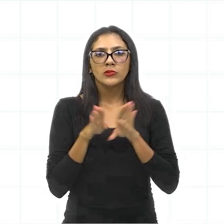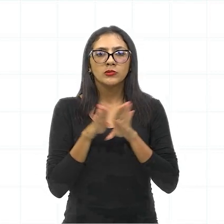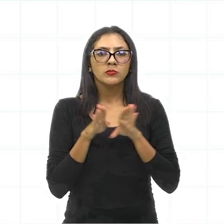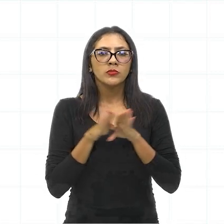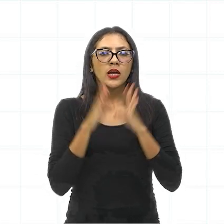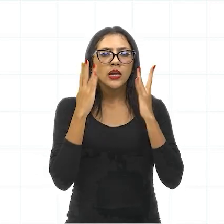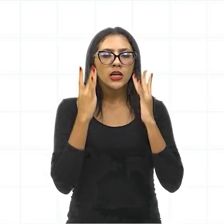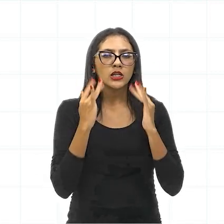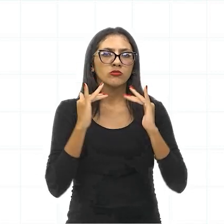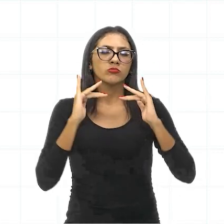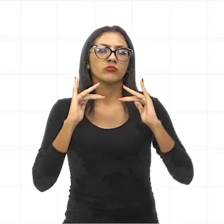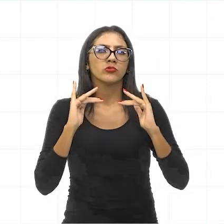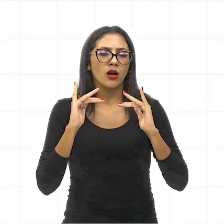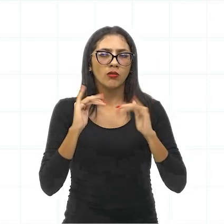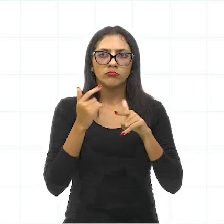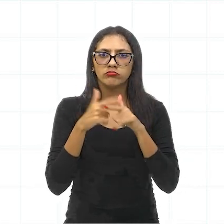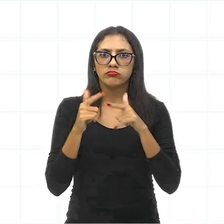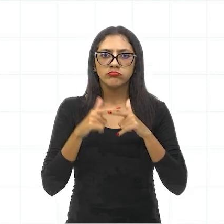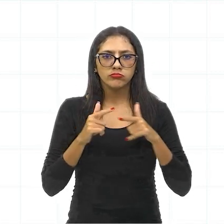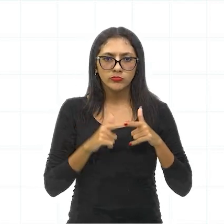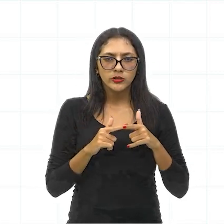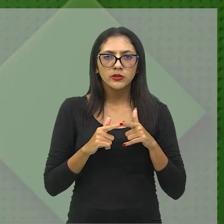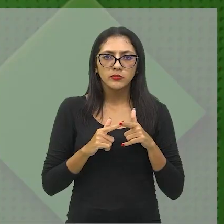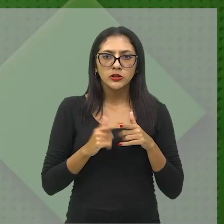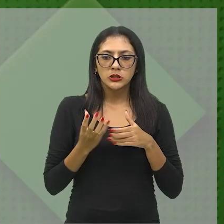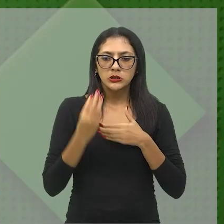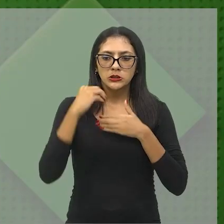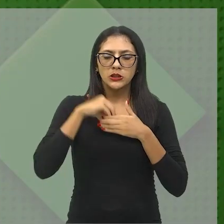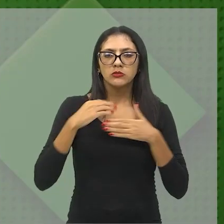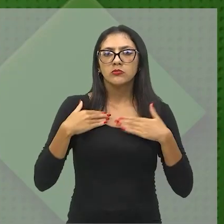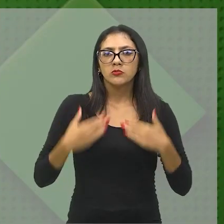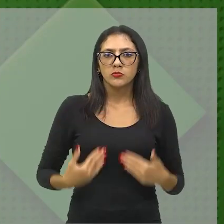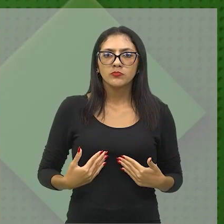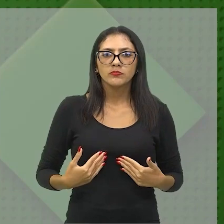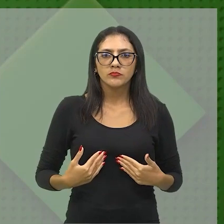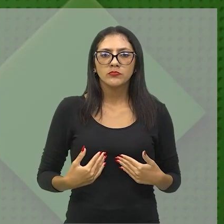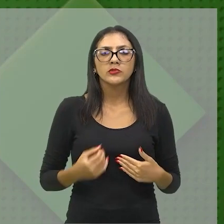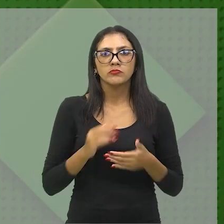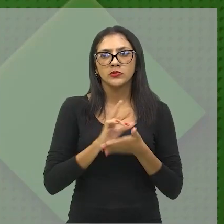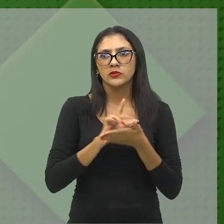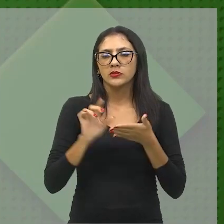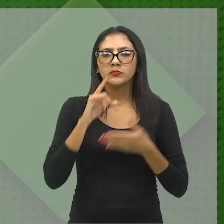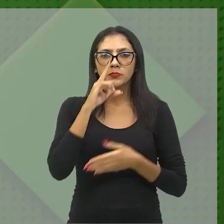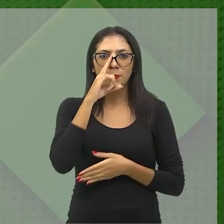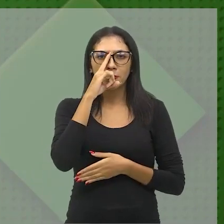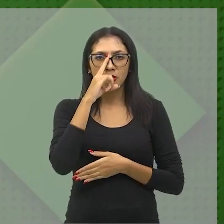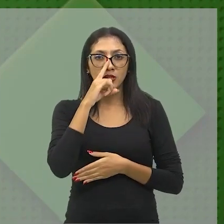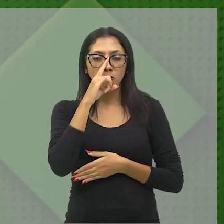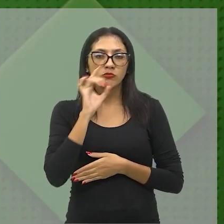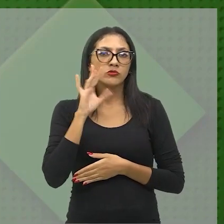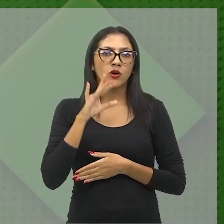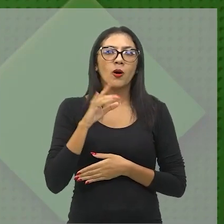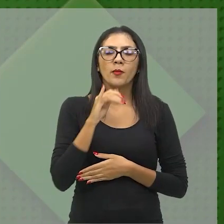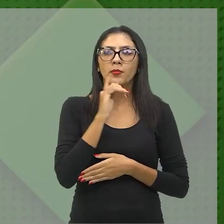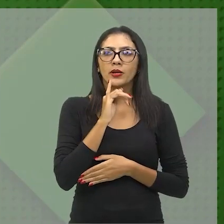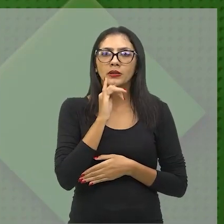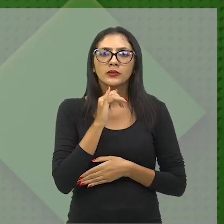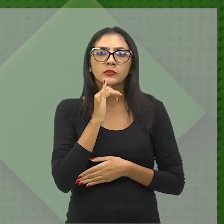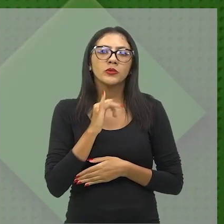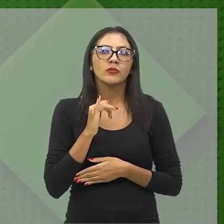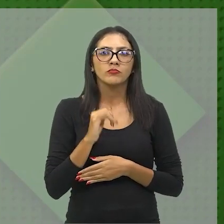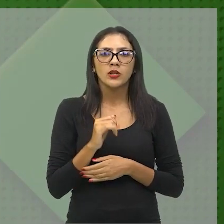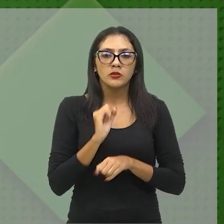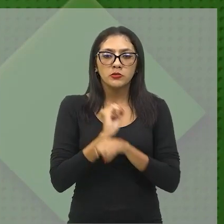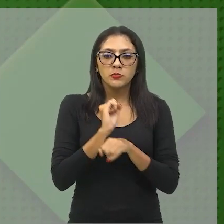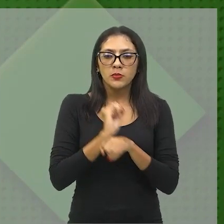ruptura do colo do útero, né? Então são uma série de riscos ali que podem ser evitados, né? Somente respeitando o tempo ideal para